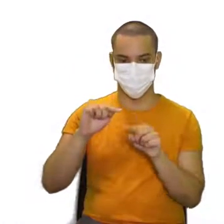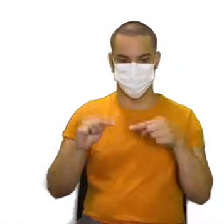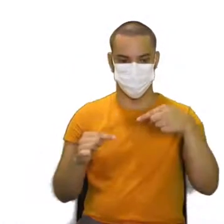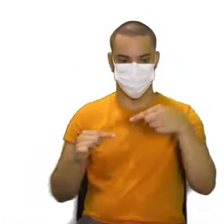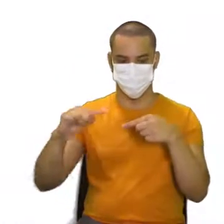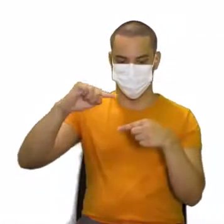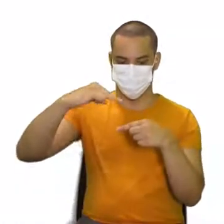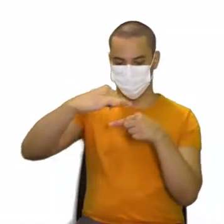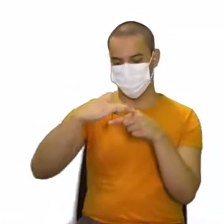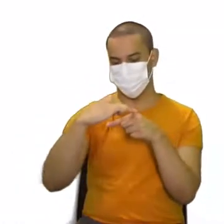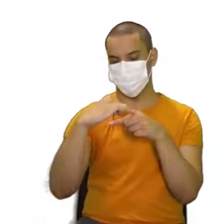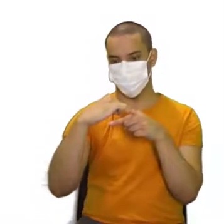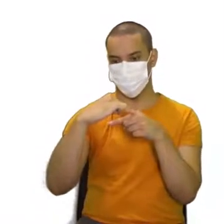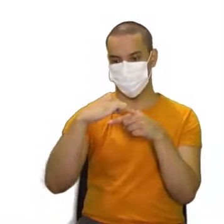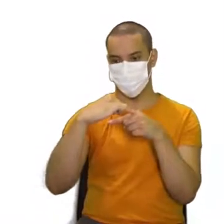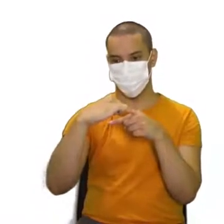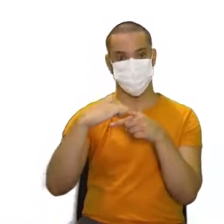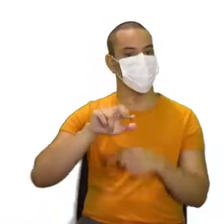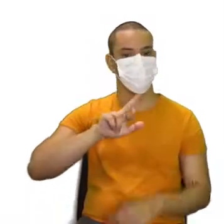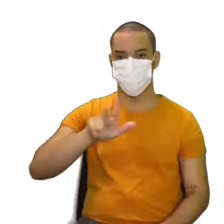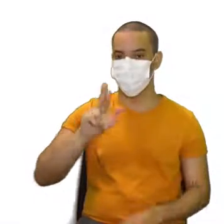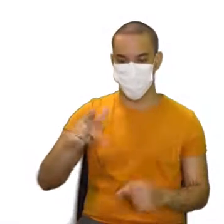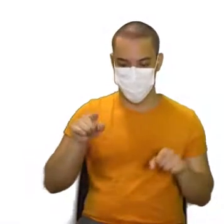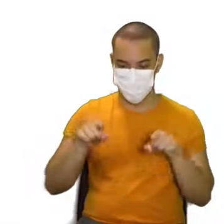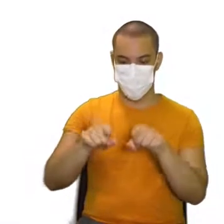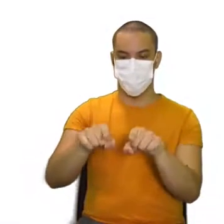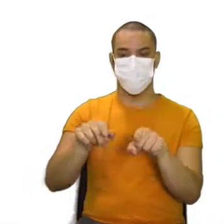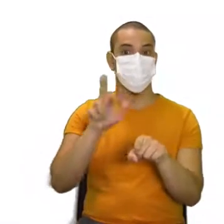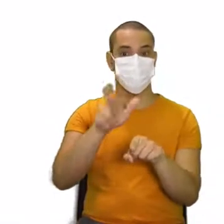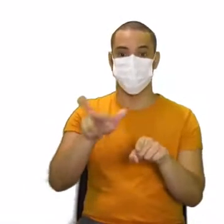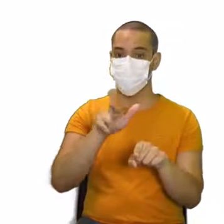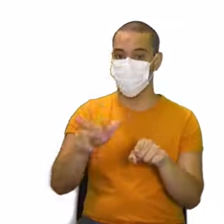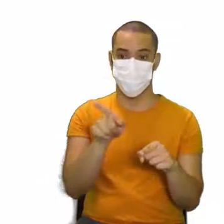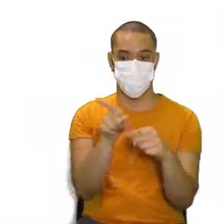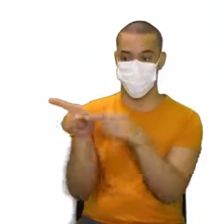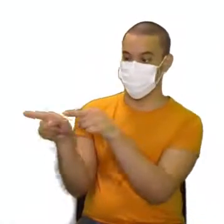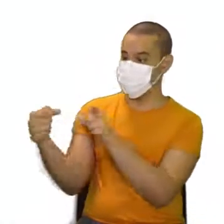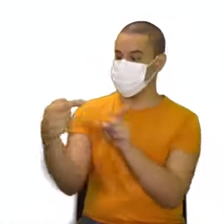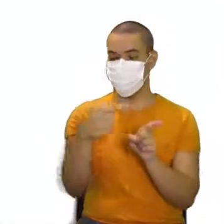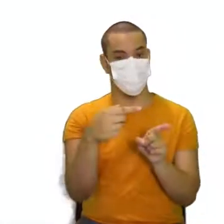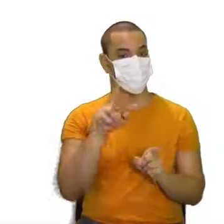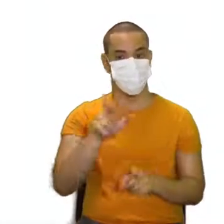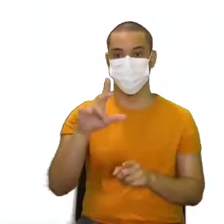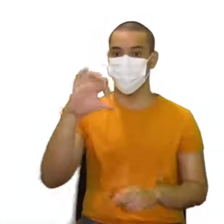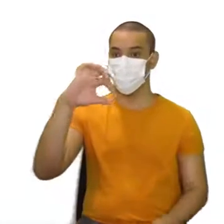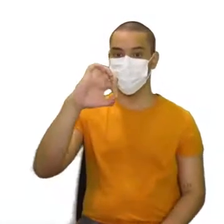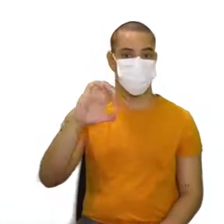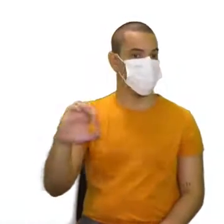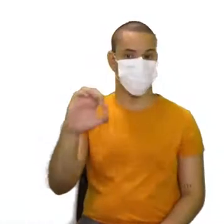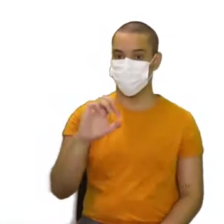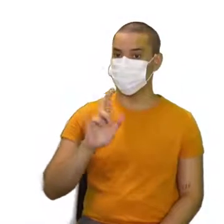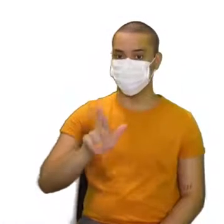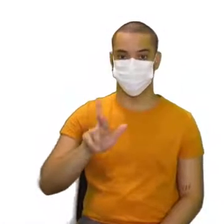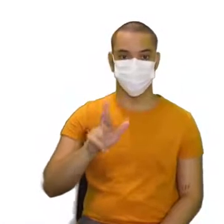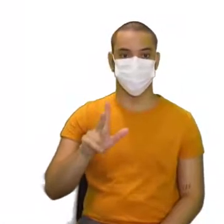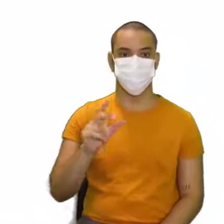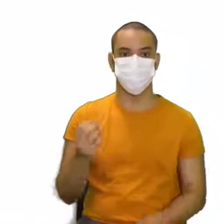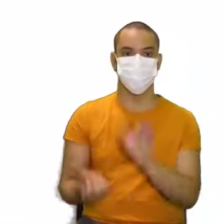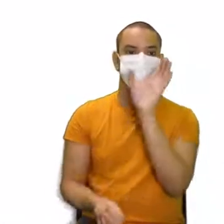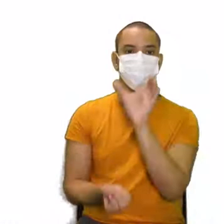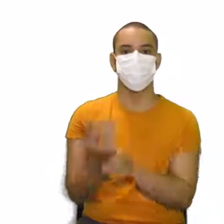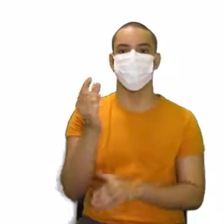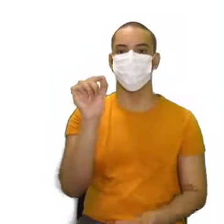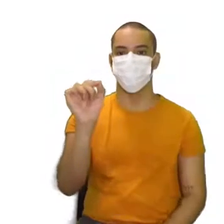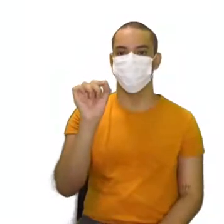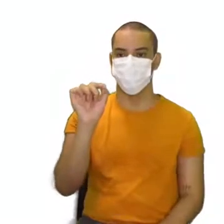mais paralelo não é mais 90 graus certo em que ver forma um ângulo reto com a direção